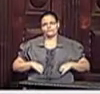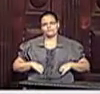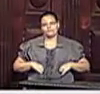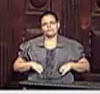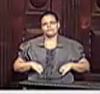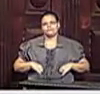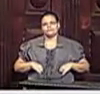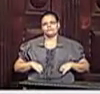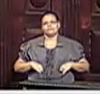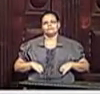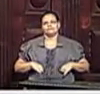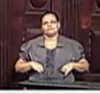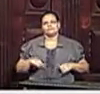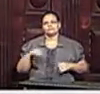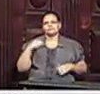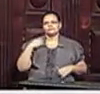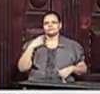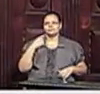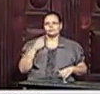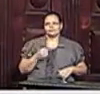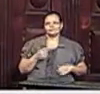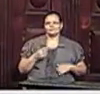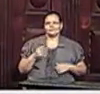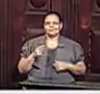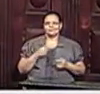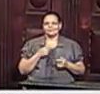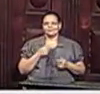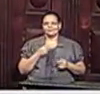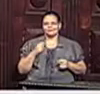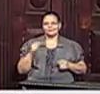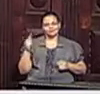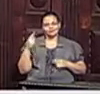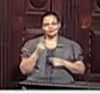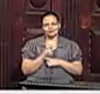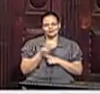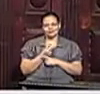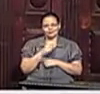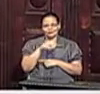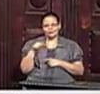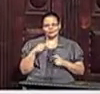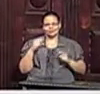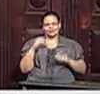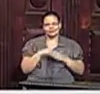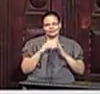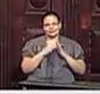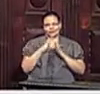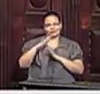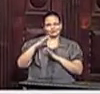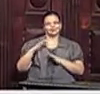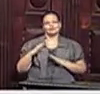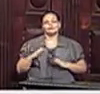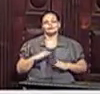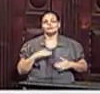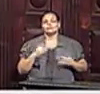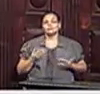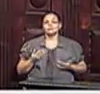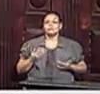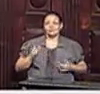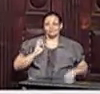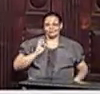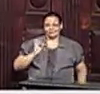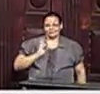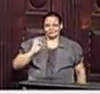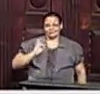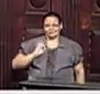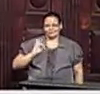diuturnamente, porque estão sendo caçados nas comunidades. O índice de